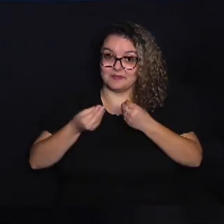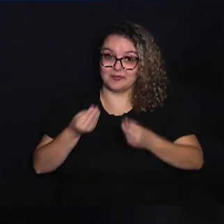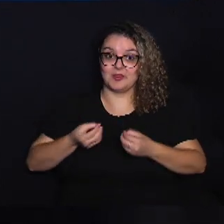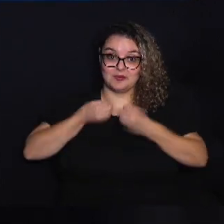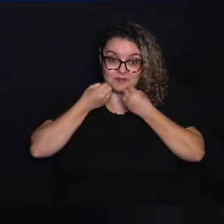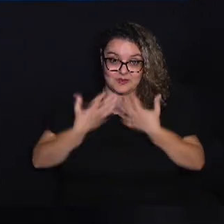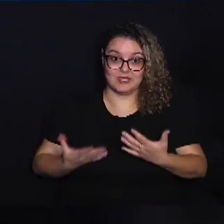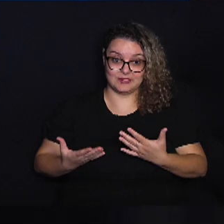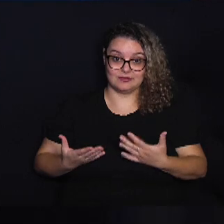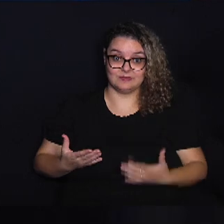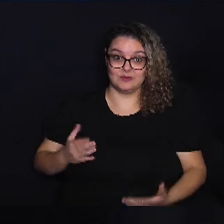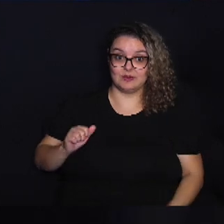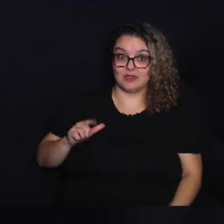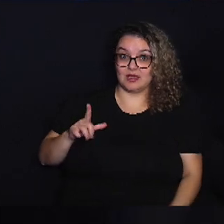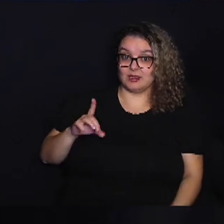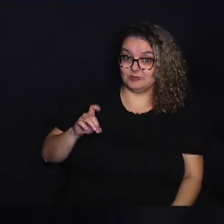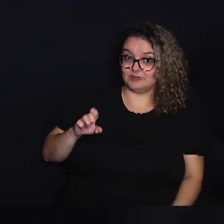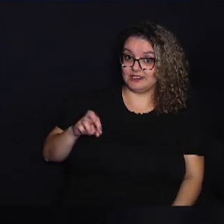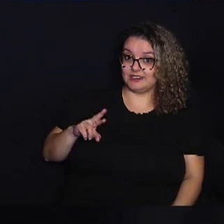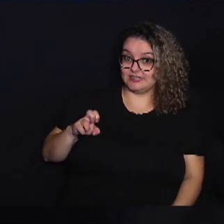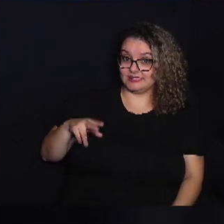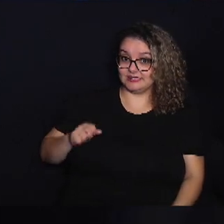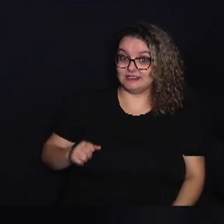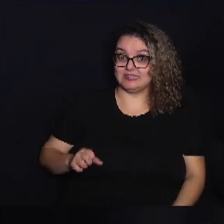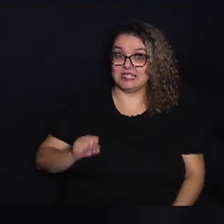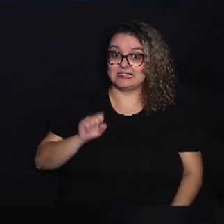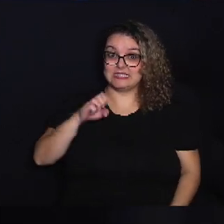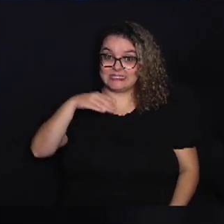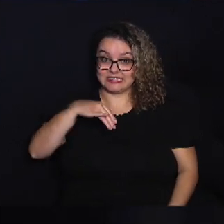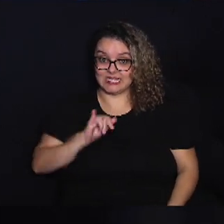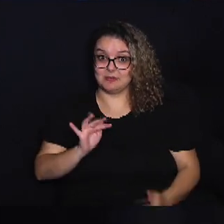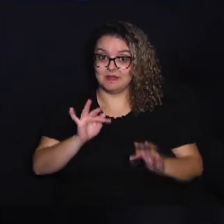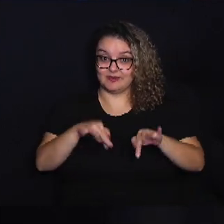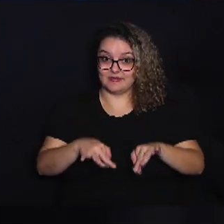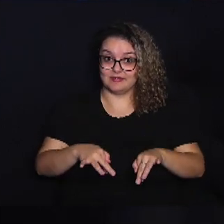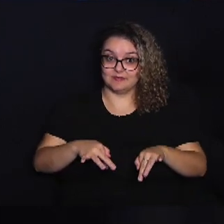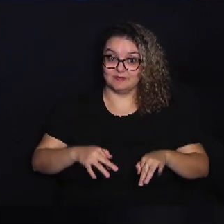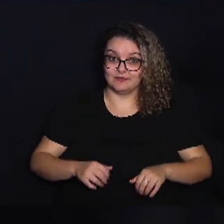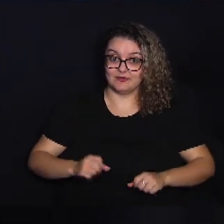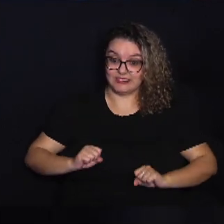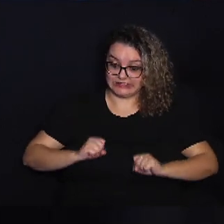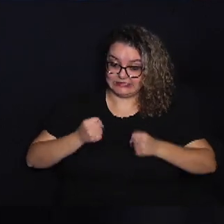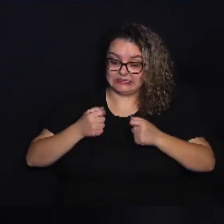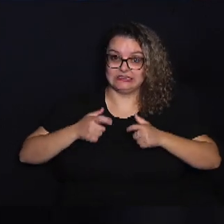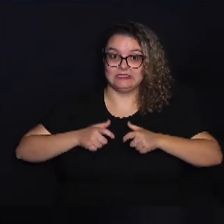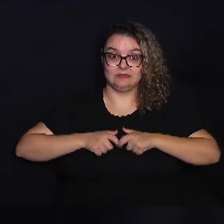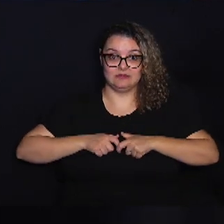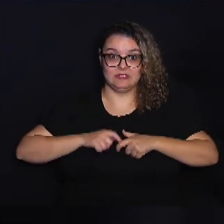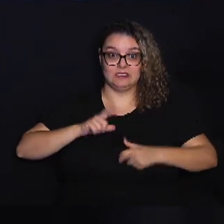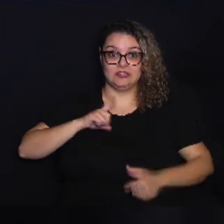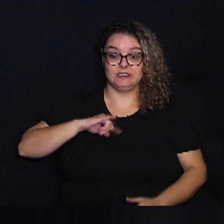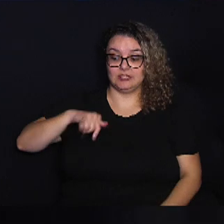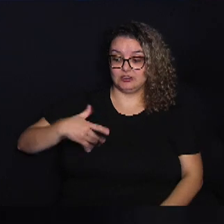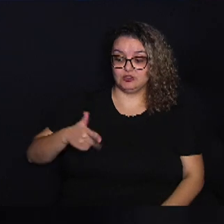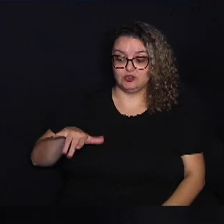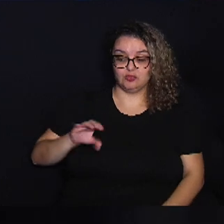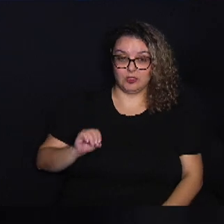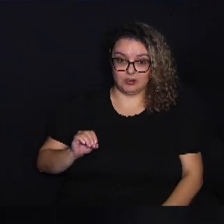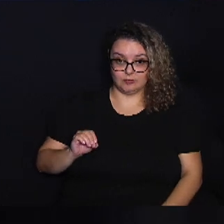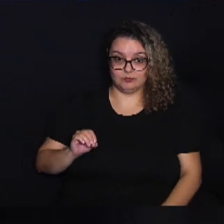O Hugo Calderano já está nas semifinais, já vai brigar por medalha. Tem ainda João Carlos de